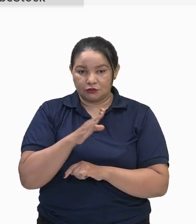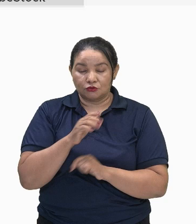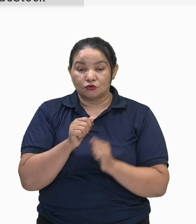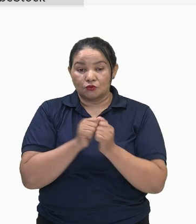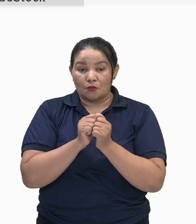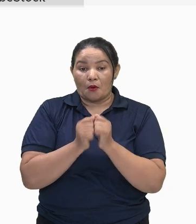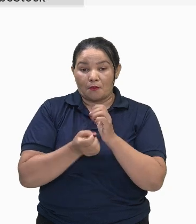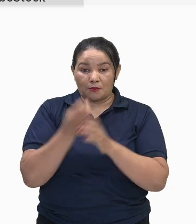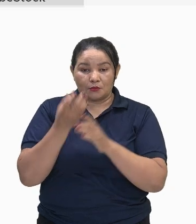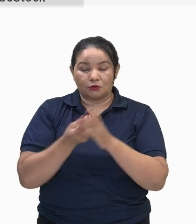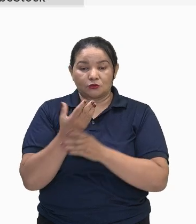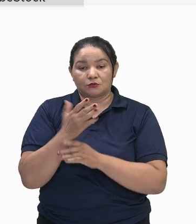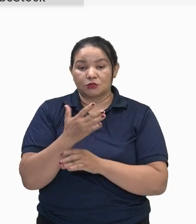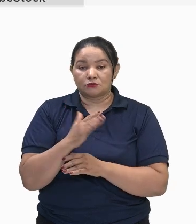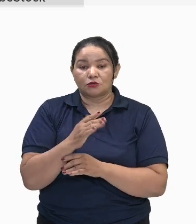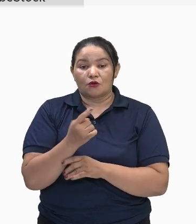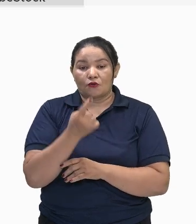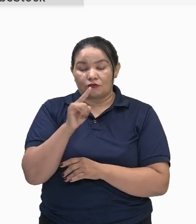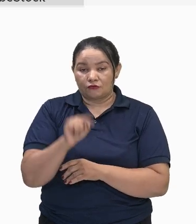produzem cerca de